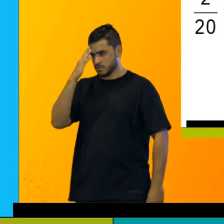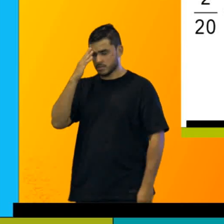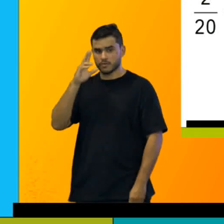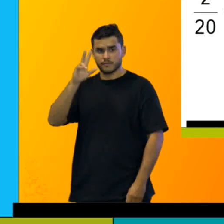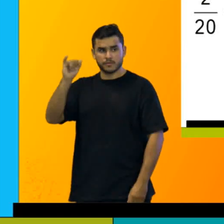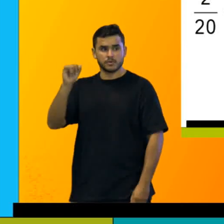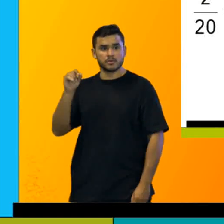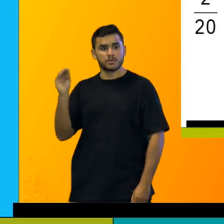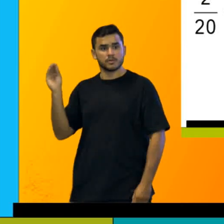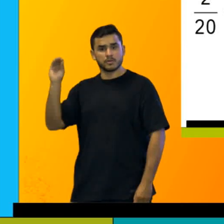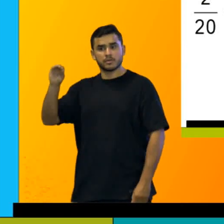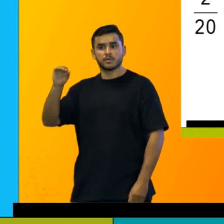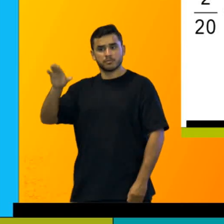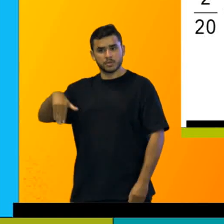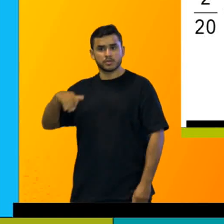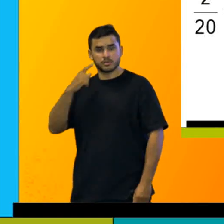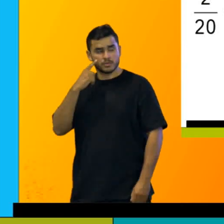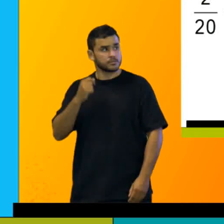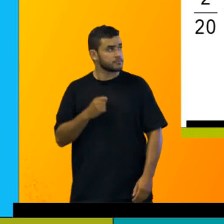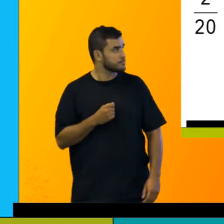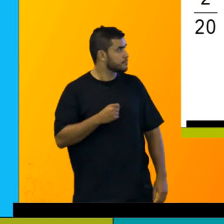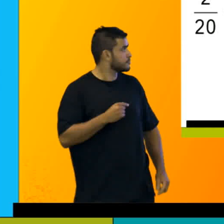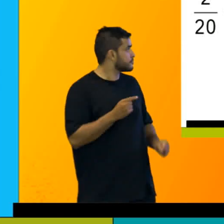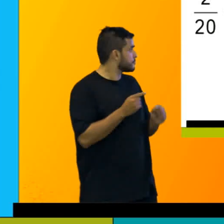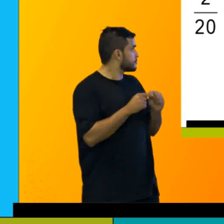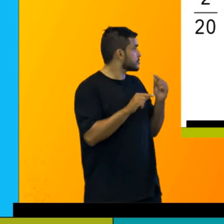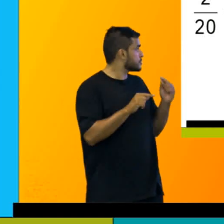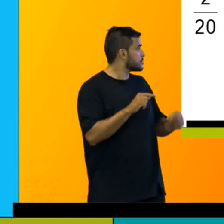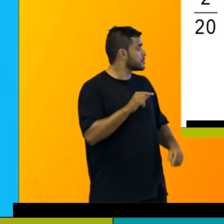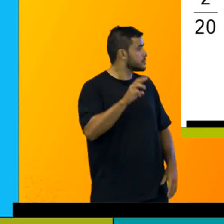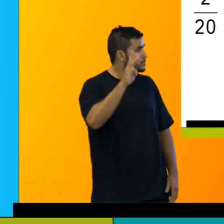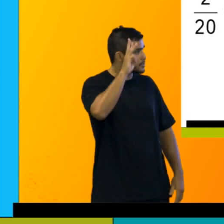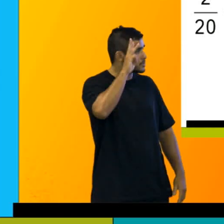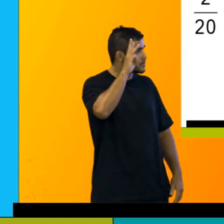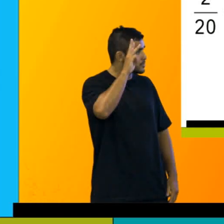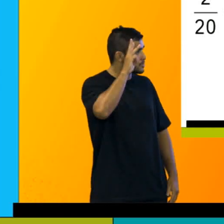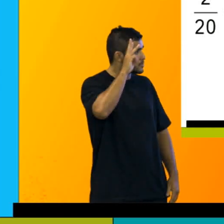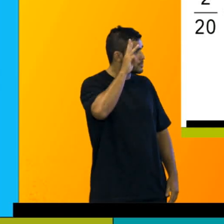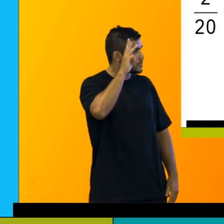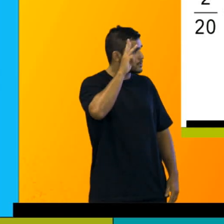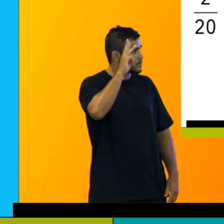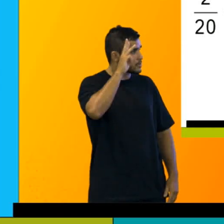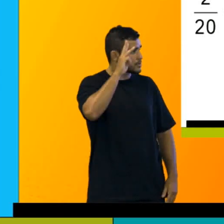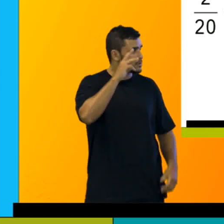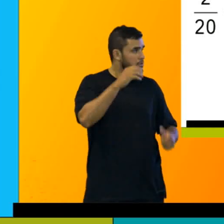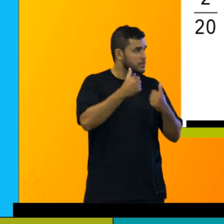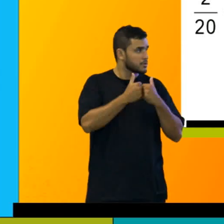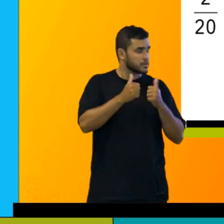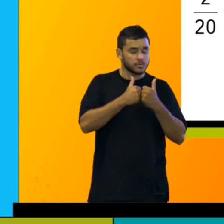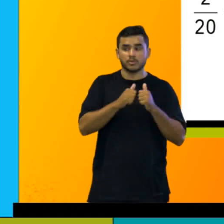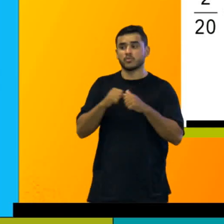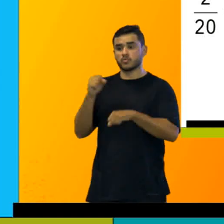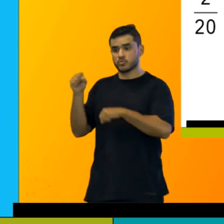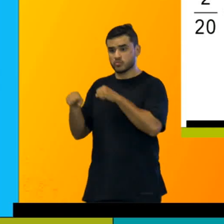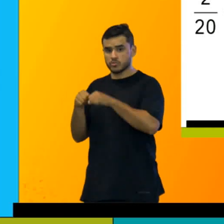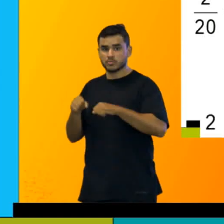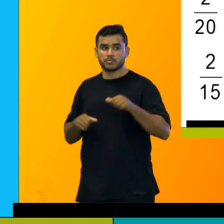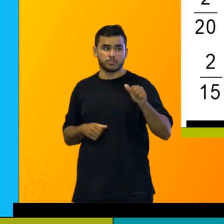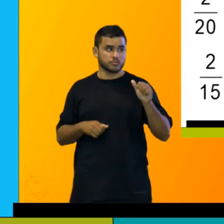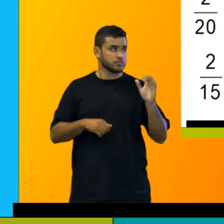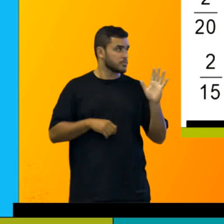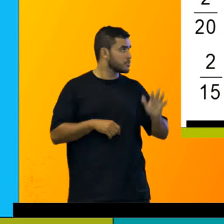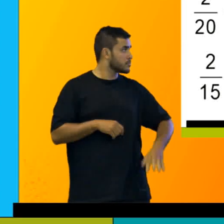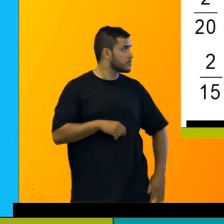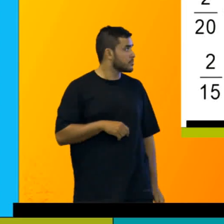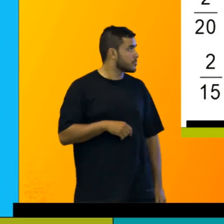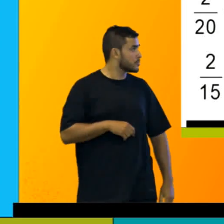menor. Então esse lado é menor. Então já não serve a terça-feira, ó, porque o ônibus ficou menor que a bicicleta. E aí eu comparo todos, tá? Mas não